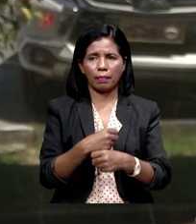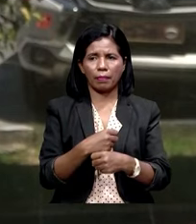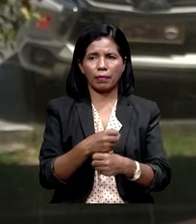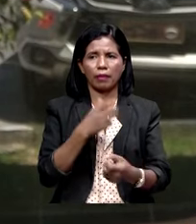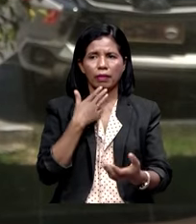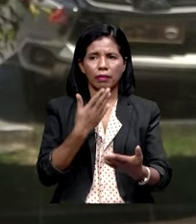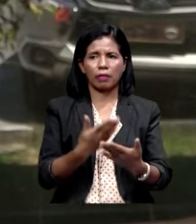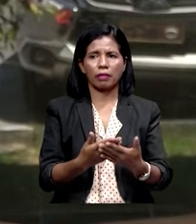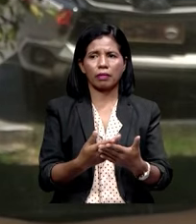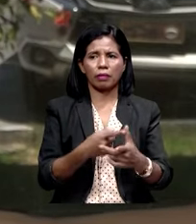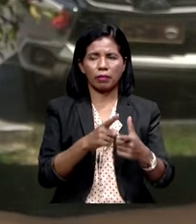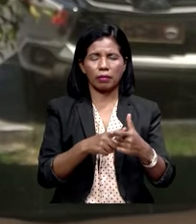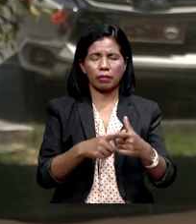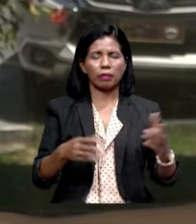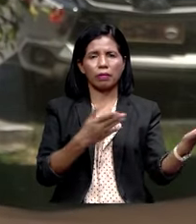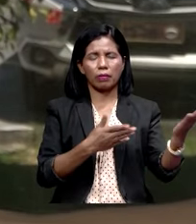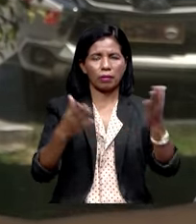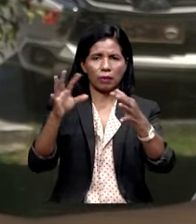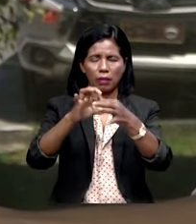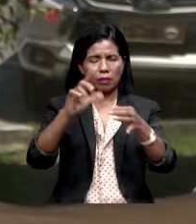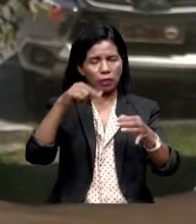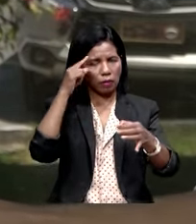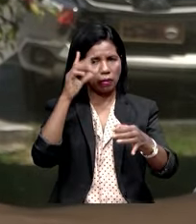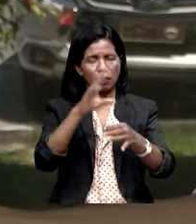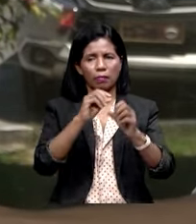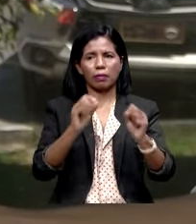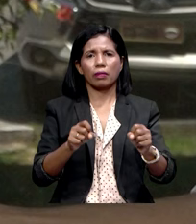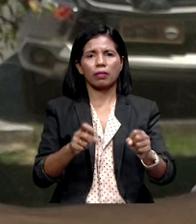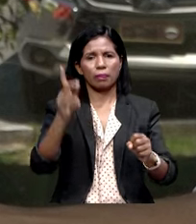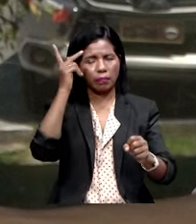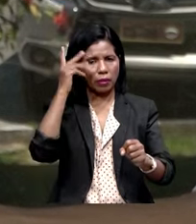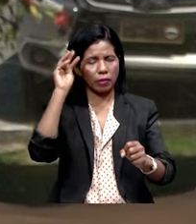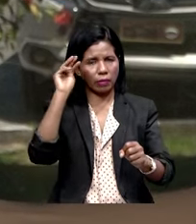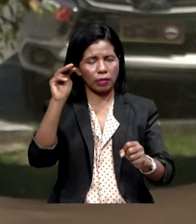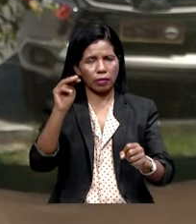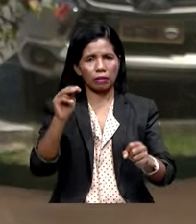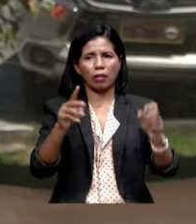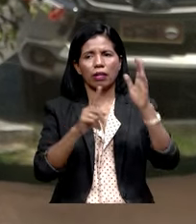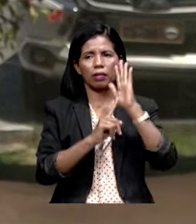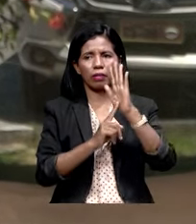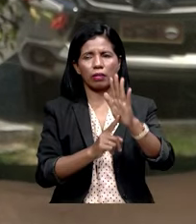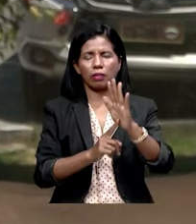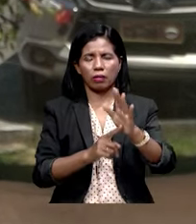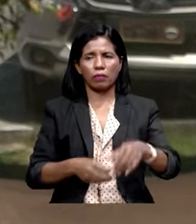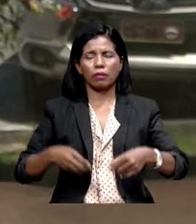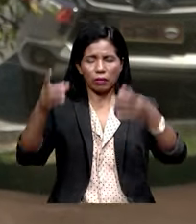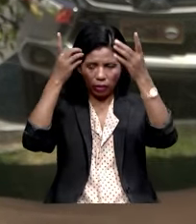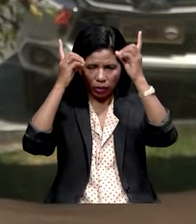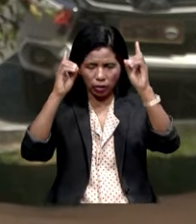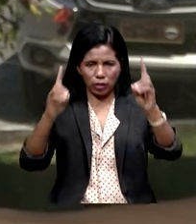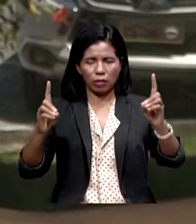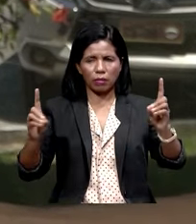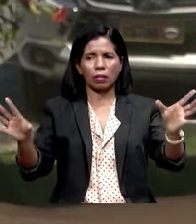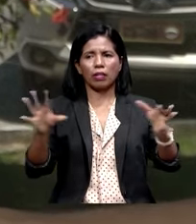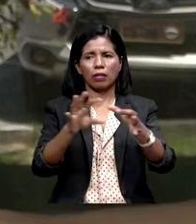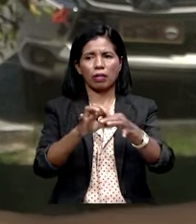diagnóstico é depois, a gente tem membro do governo. Para ver ali, o primeiro-ministro para essa decisão, um balão que liga